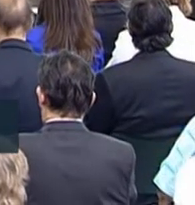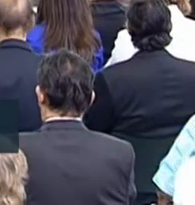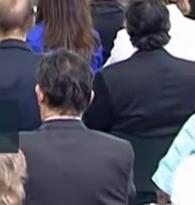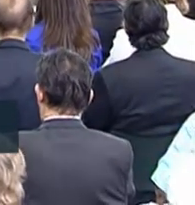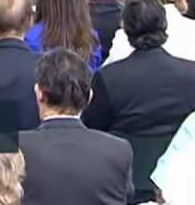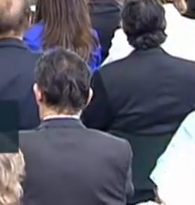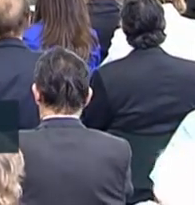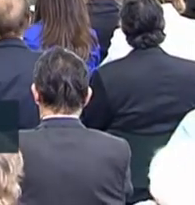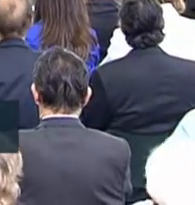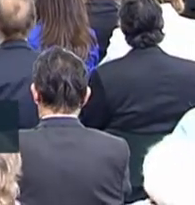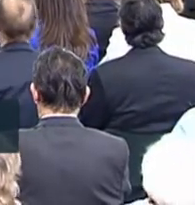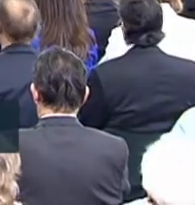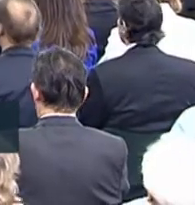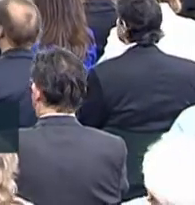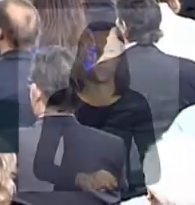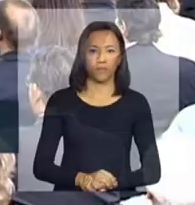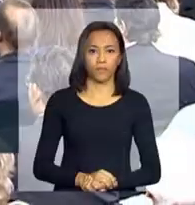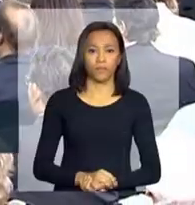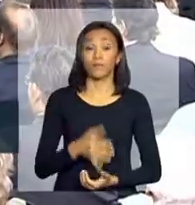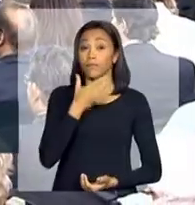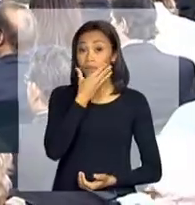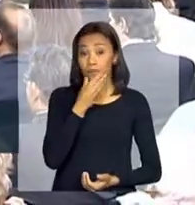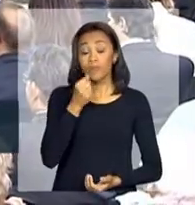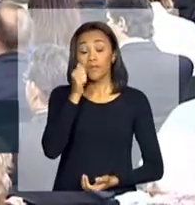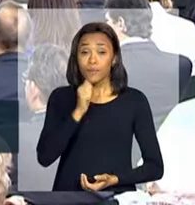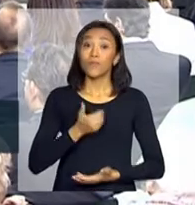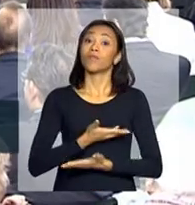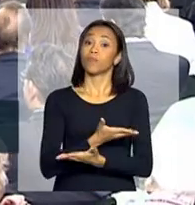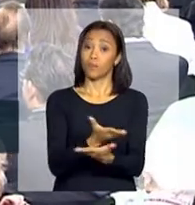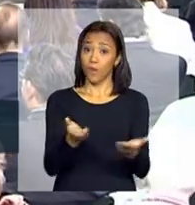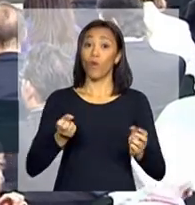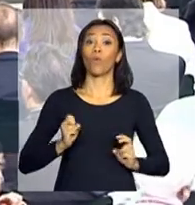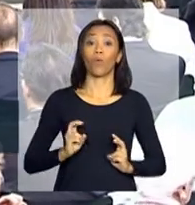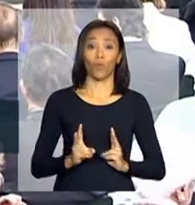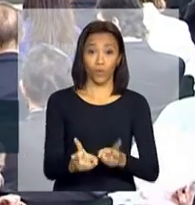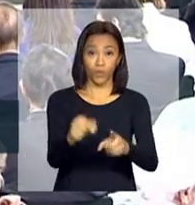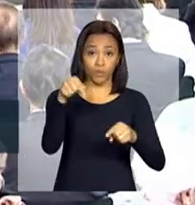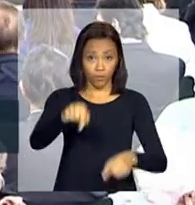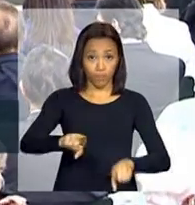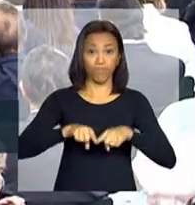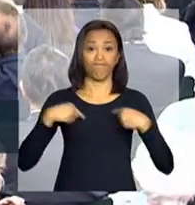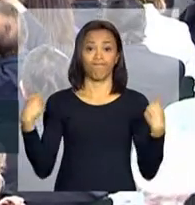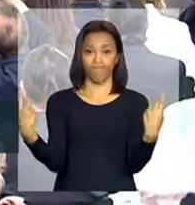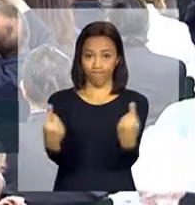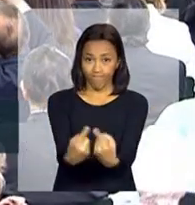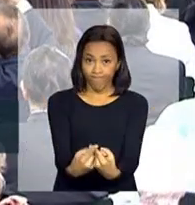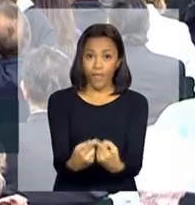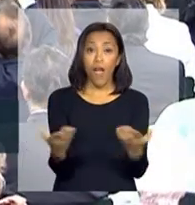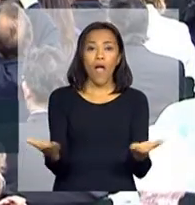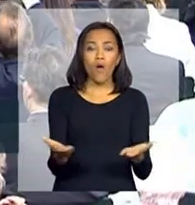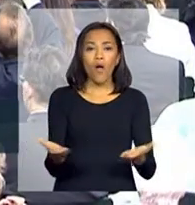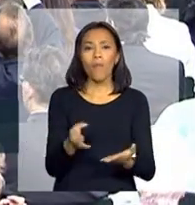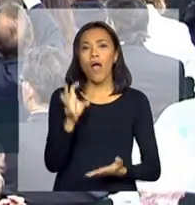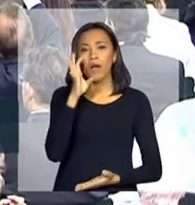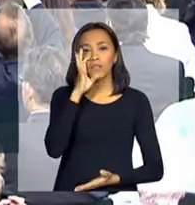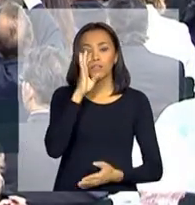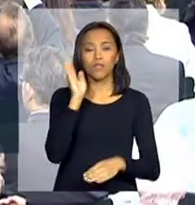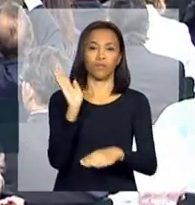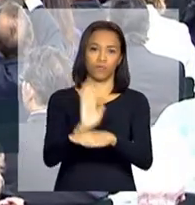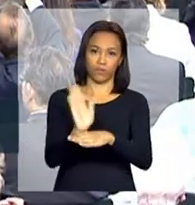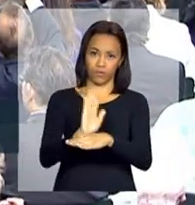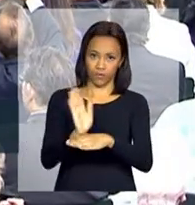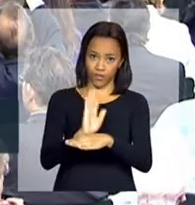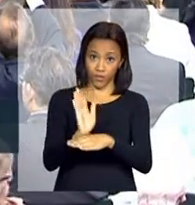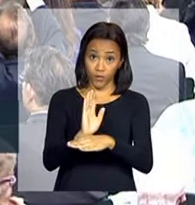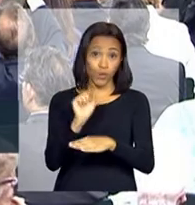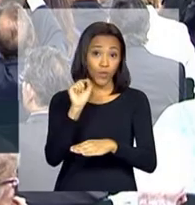Olá senhoras e senhores dando procedimento a esta cerimônia assistiremos a exibição de vídeo